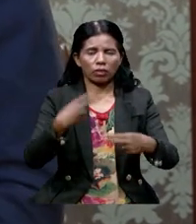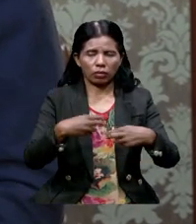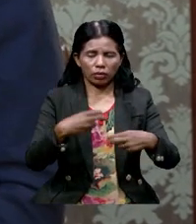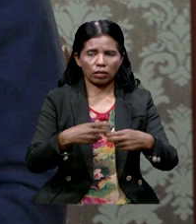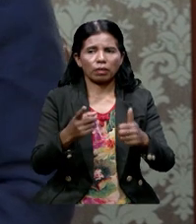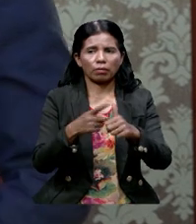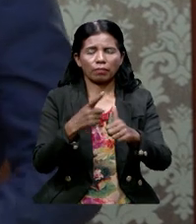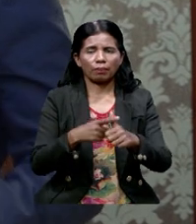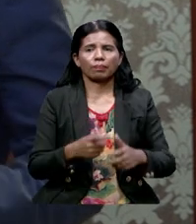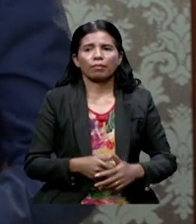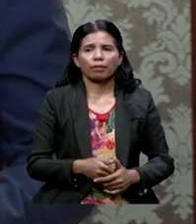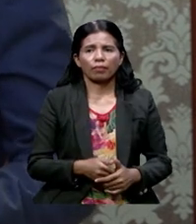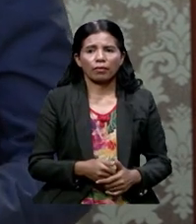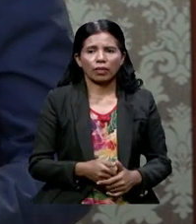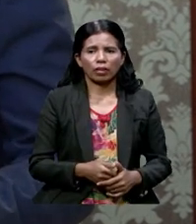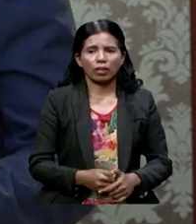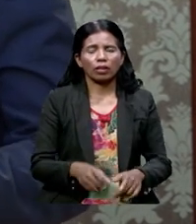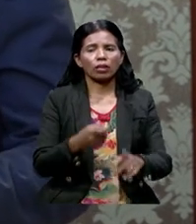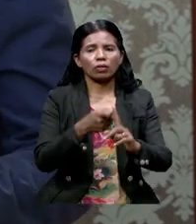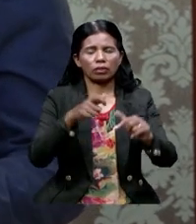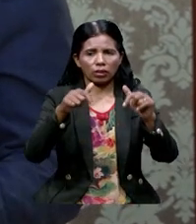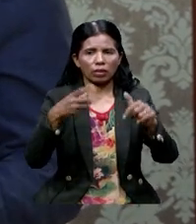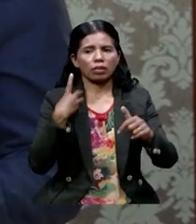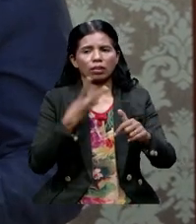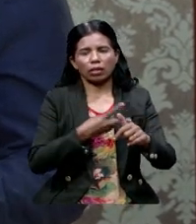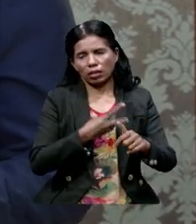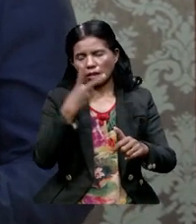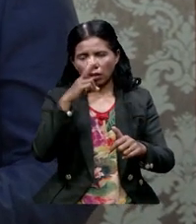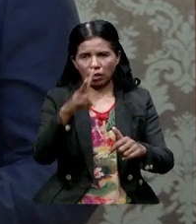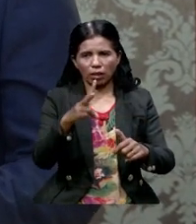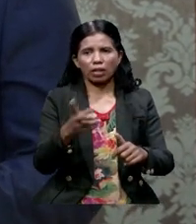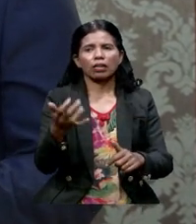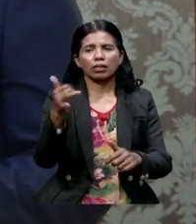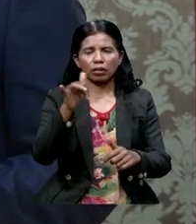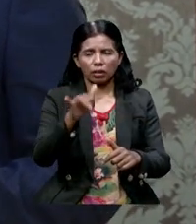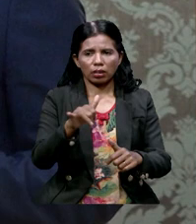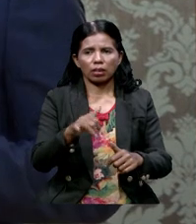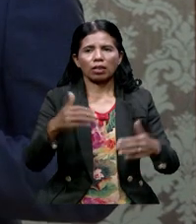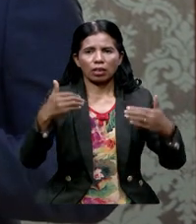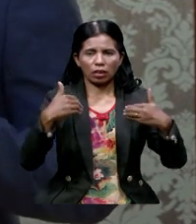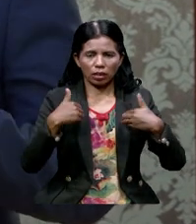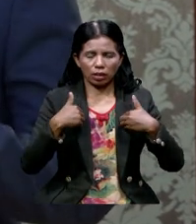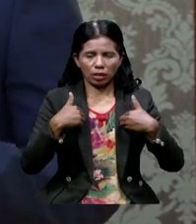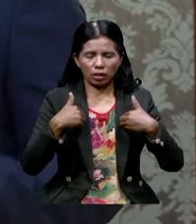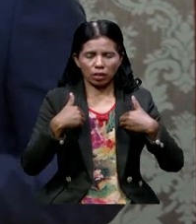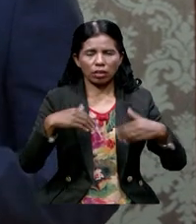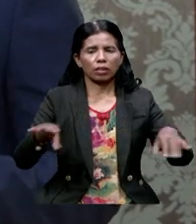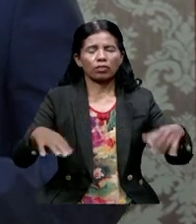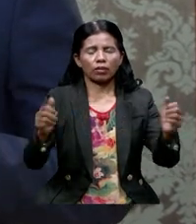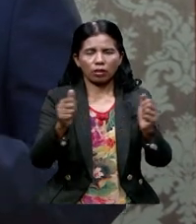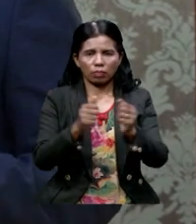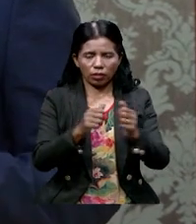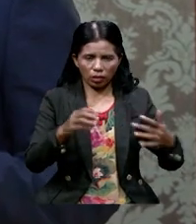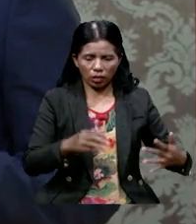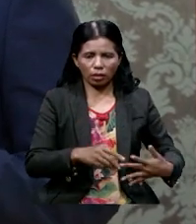inicial. Então, parte o Siné e Tarekata Sira e a relacionamento ira